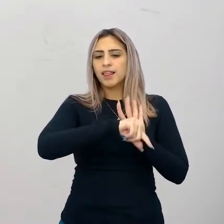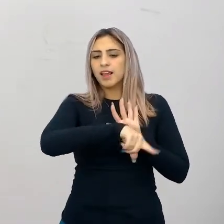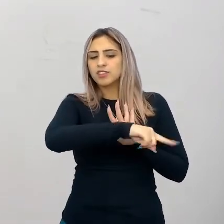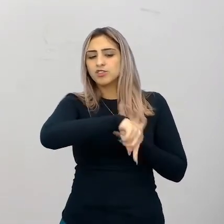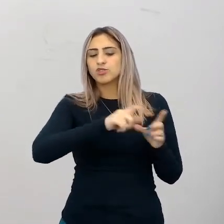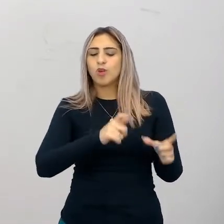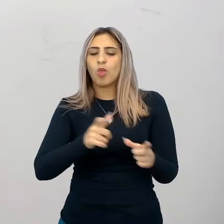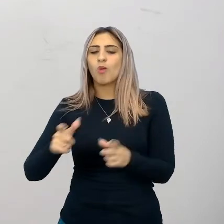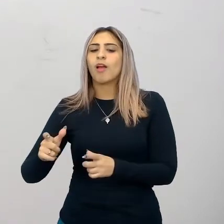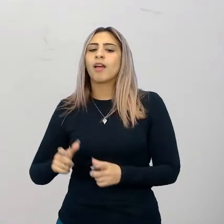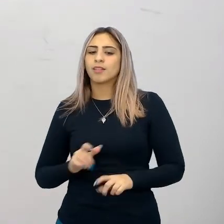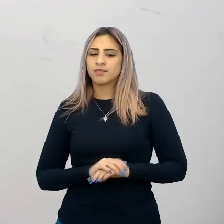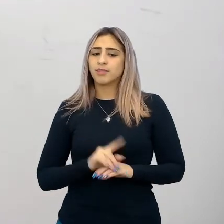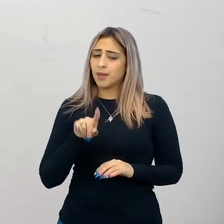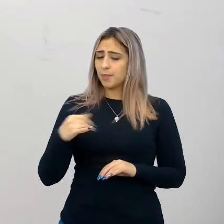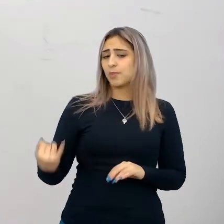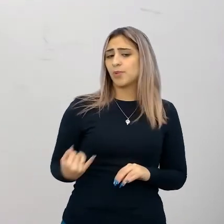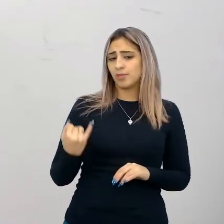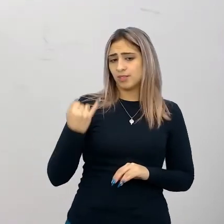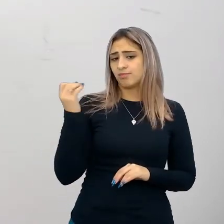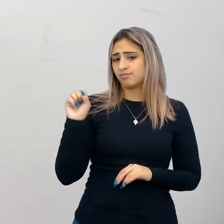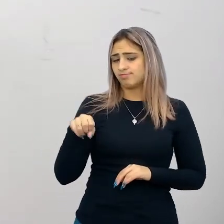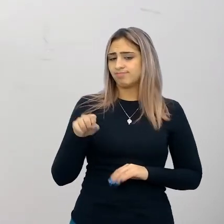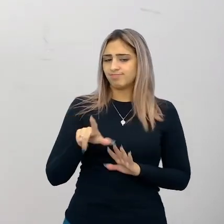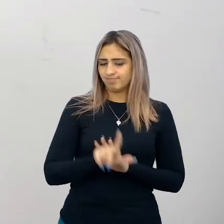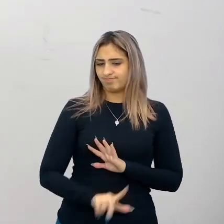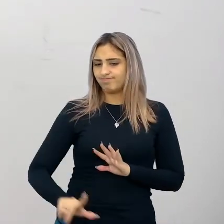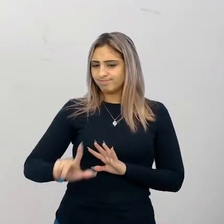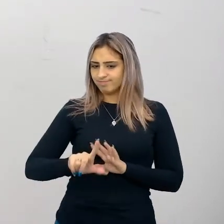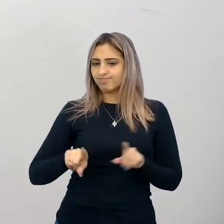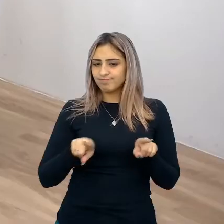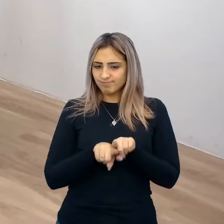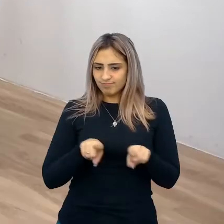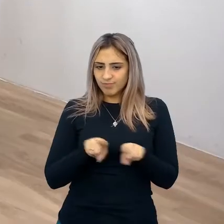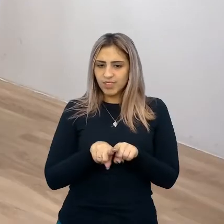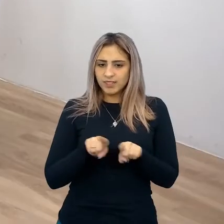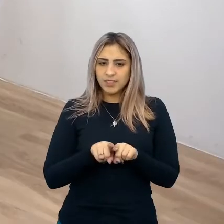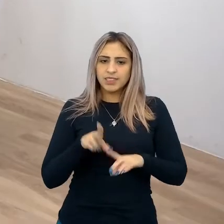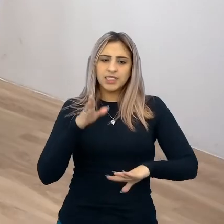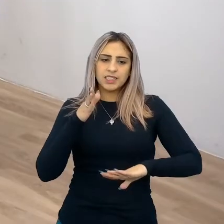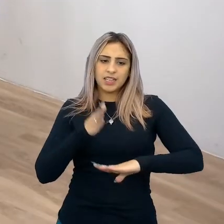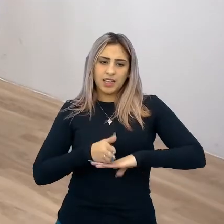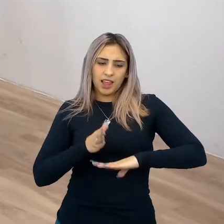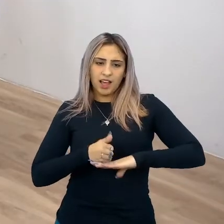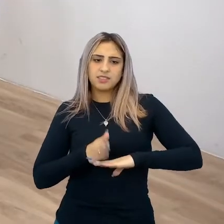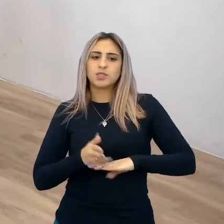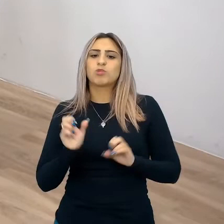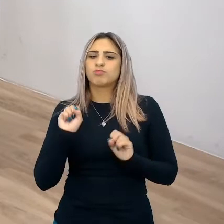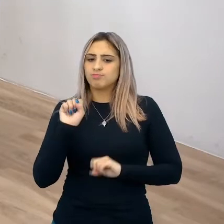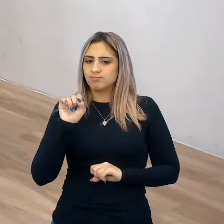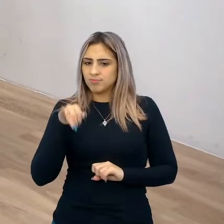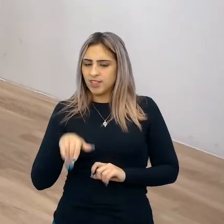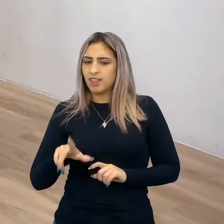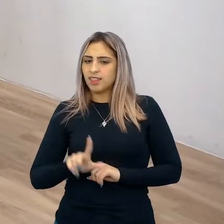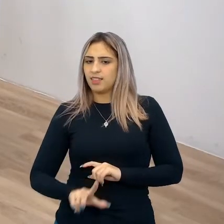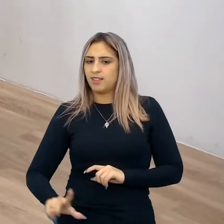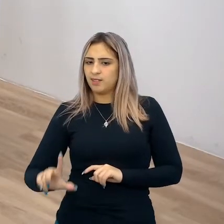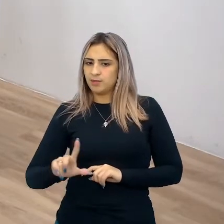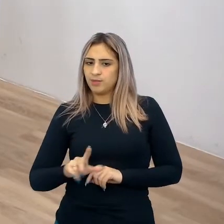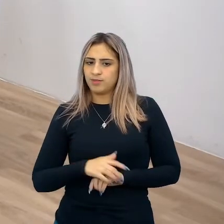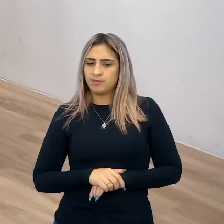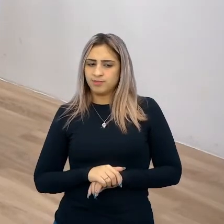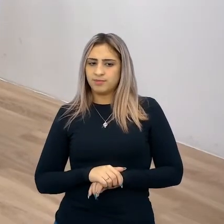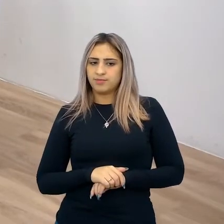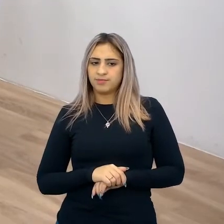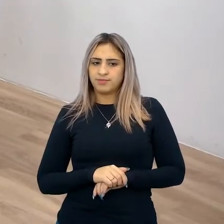locais. Então é importante, né? Cinema e literatura também, né, os clássicos. Cinema e literatura. Sim. É um tema. É lógico,